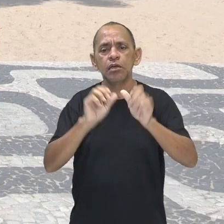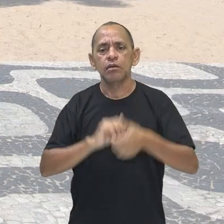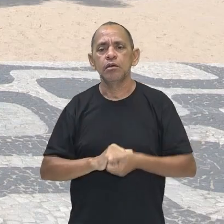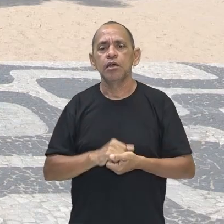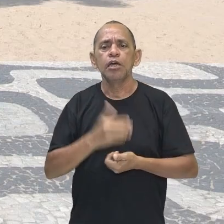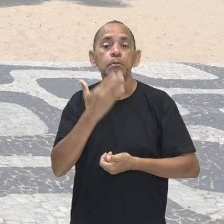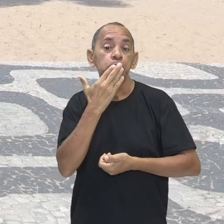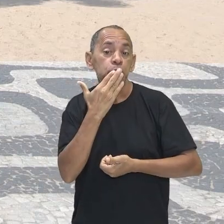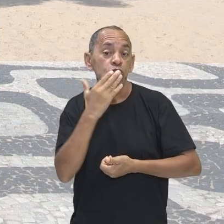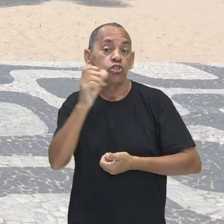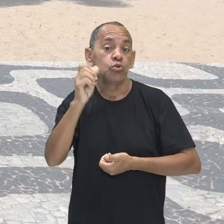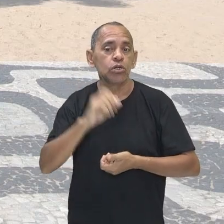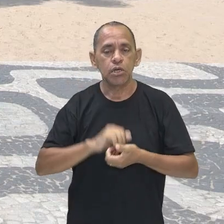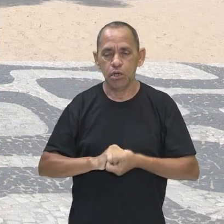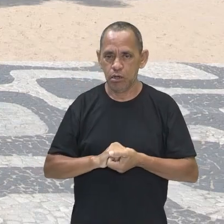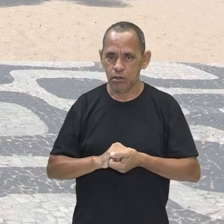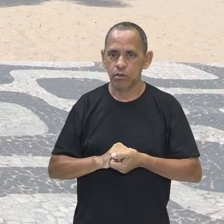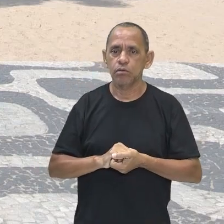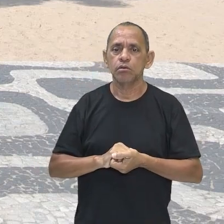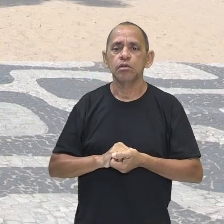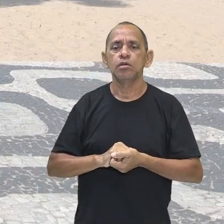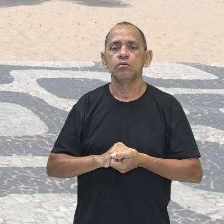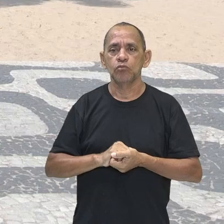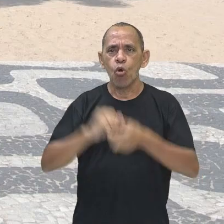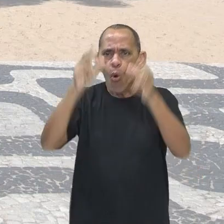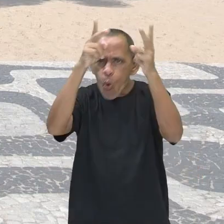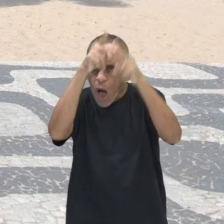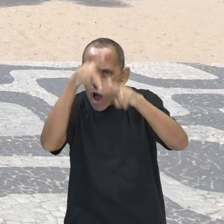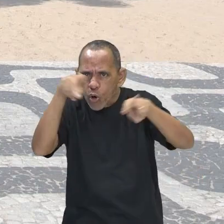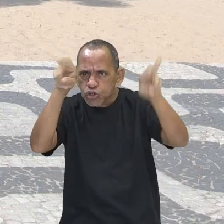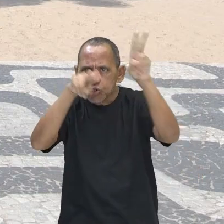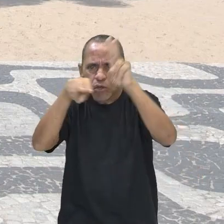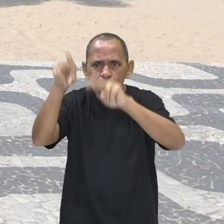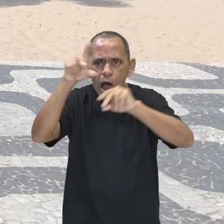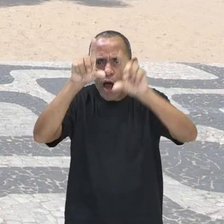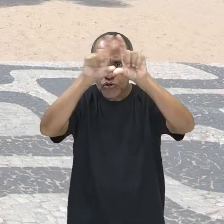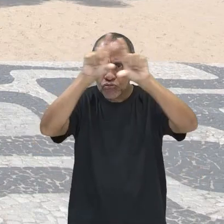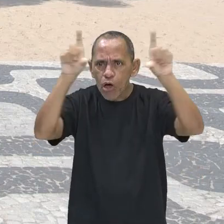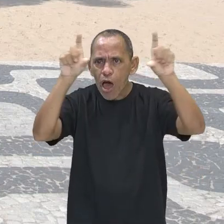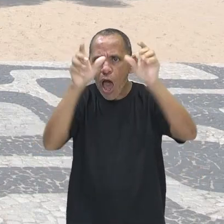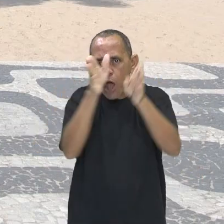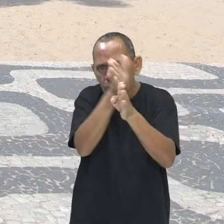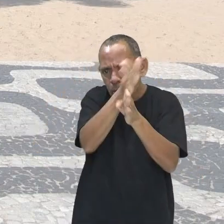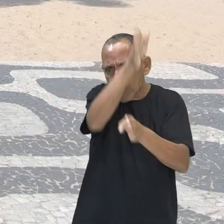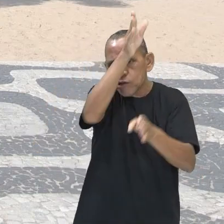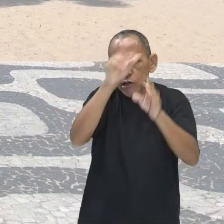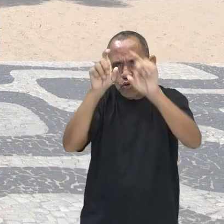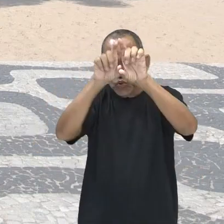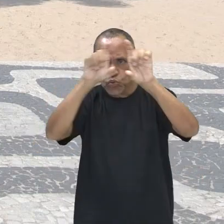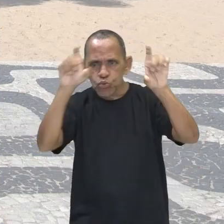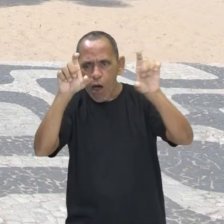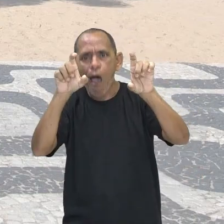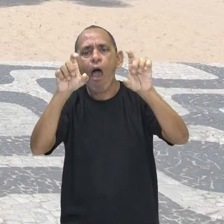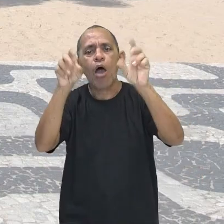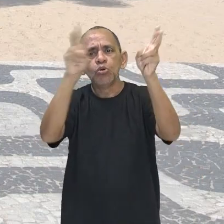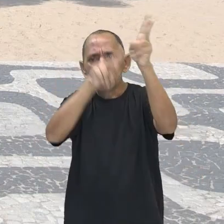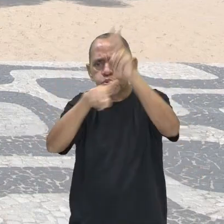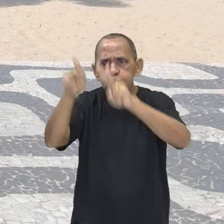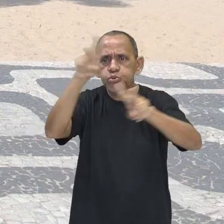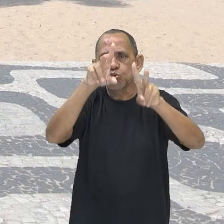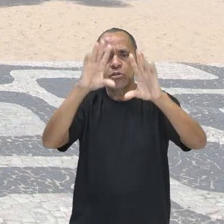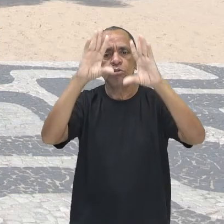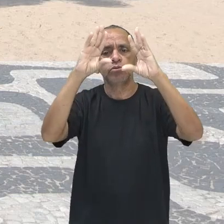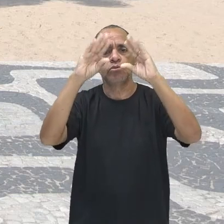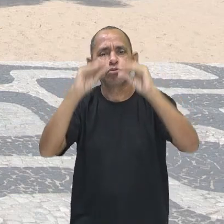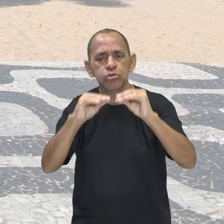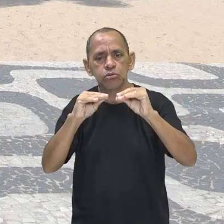que desligasse os ar-condicionados e dispensou o microfone. E simplesmente sentou, colocou o violão e começou